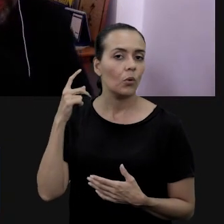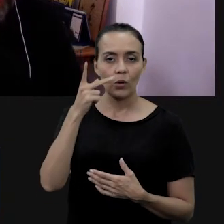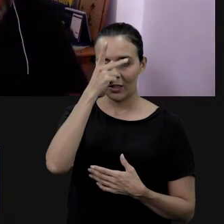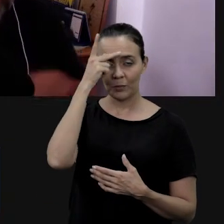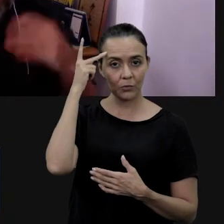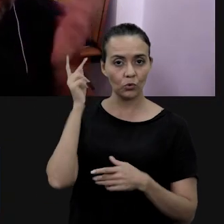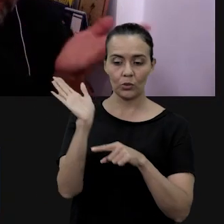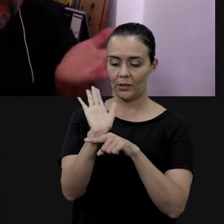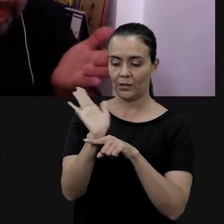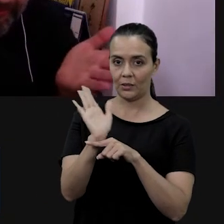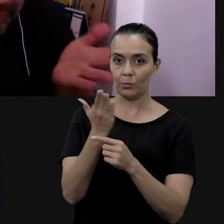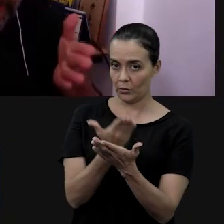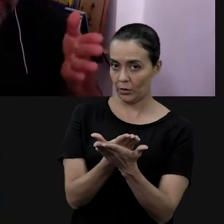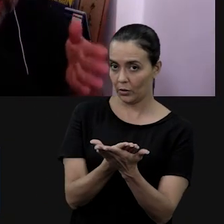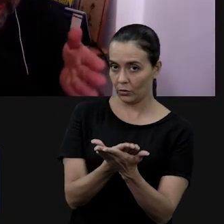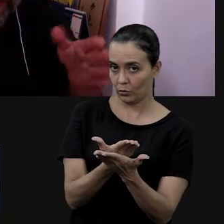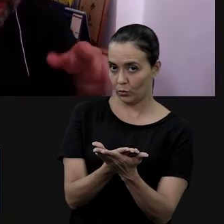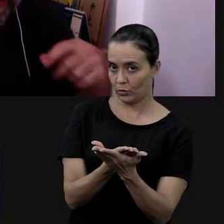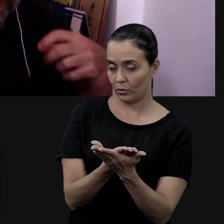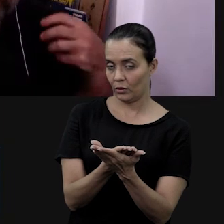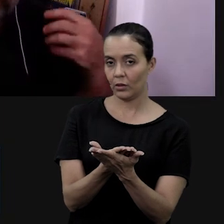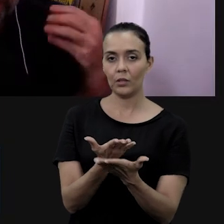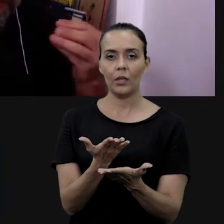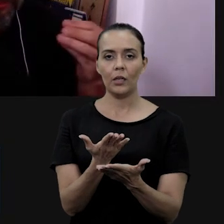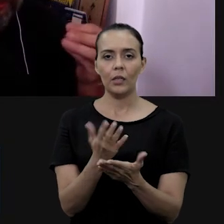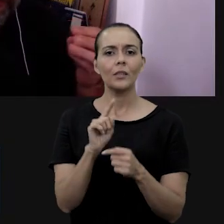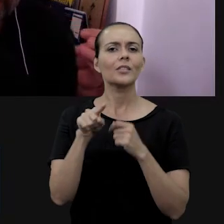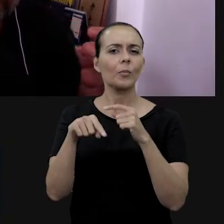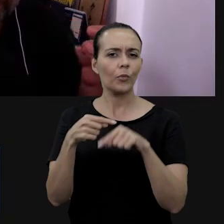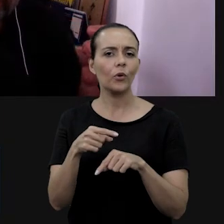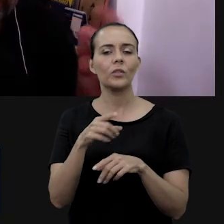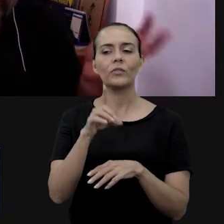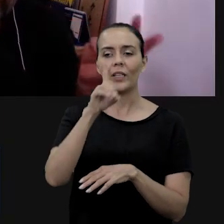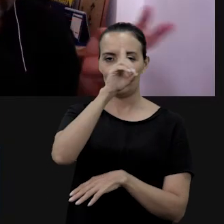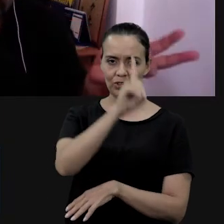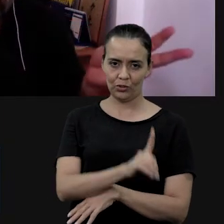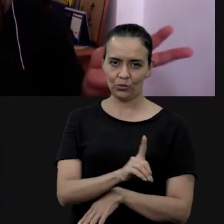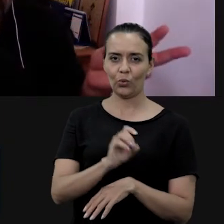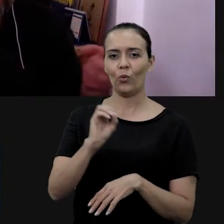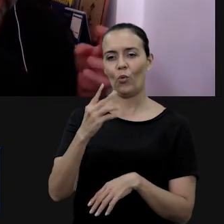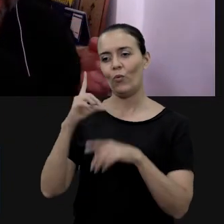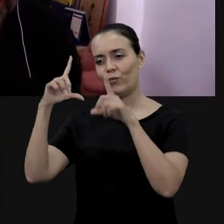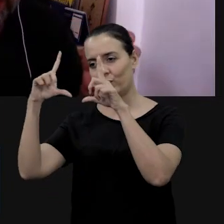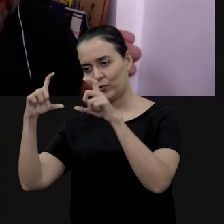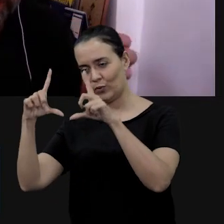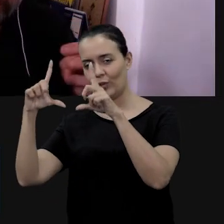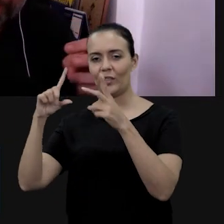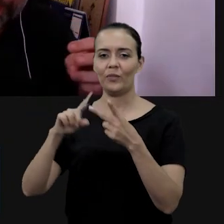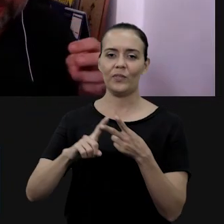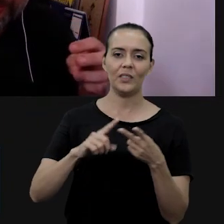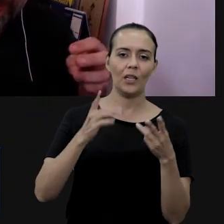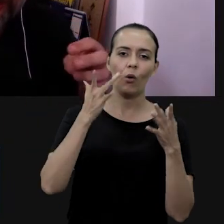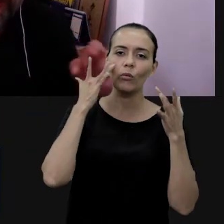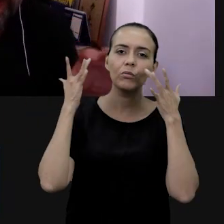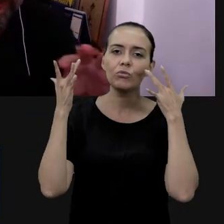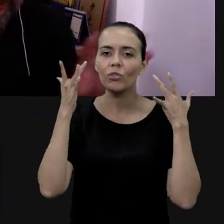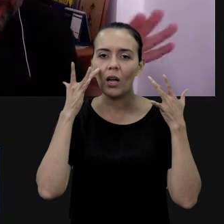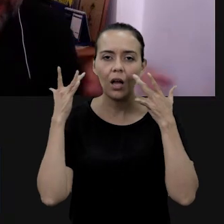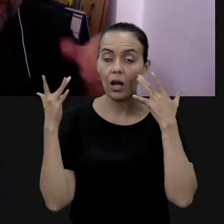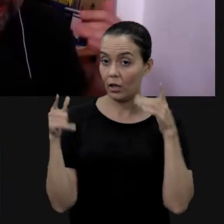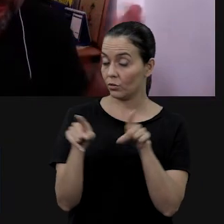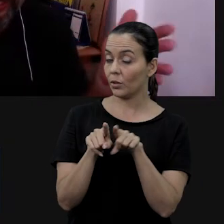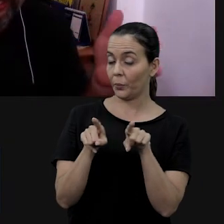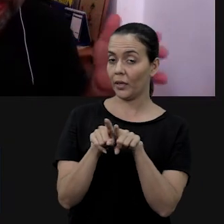o som, porque quem vai estudar cinema geralmente vai para direção ou fotografia